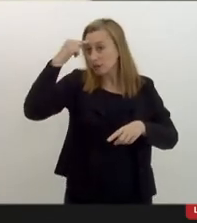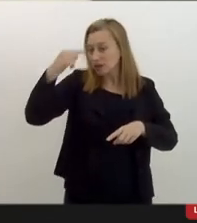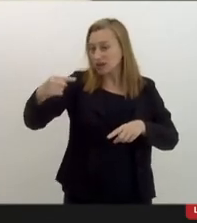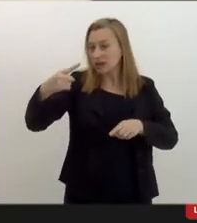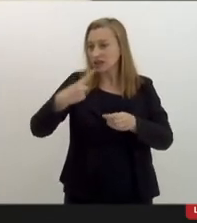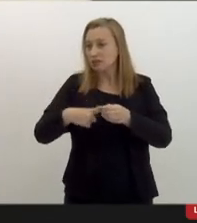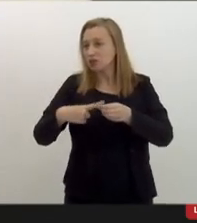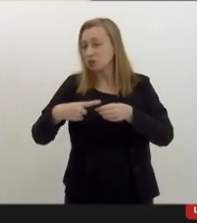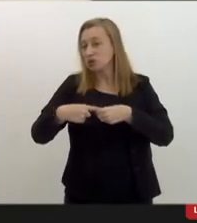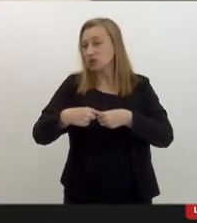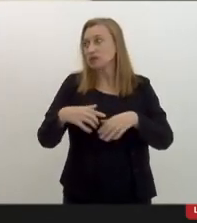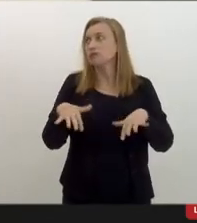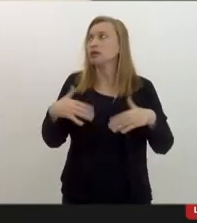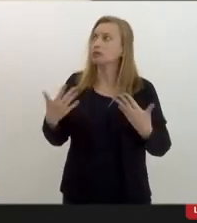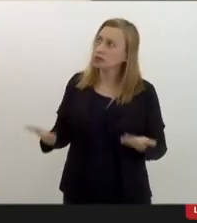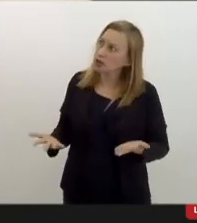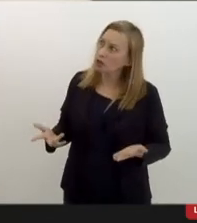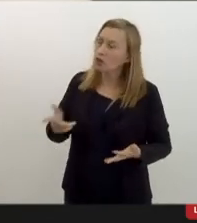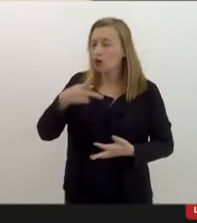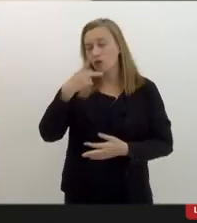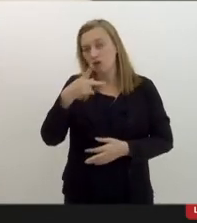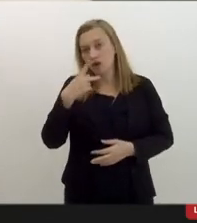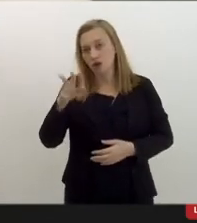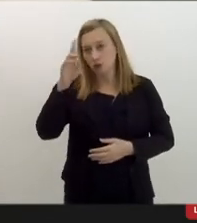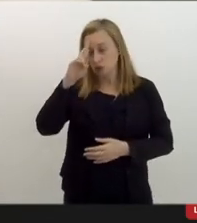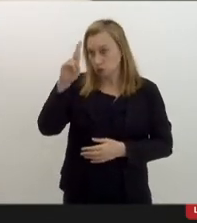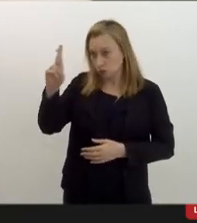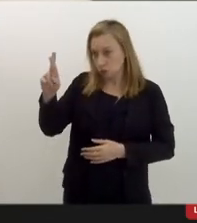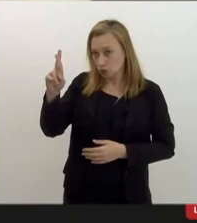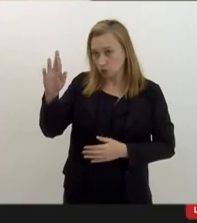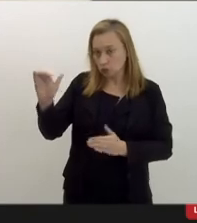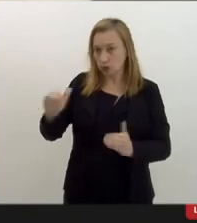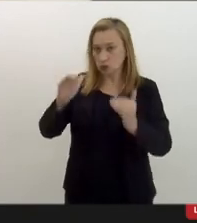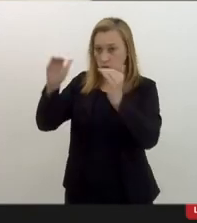pelo então cuidado com